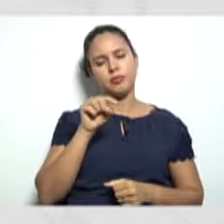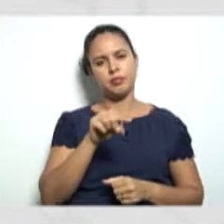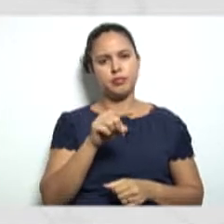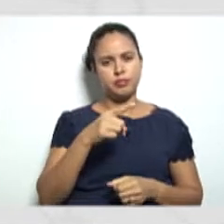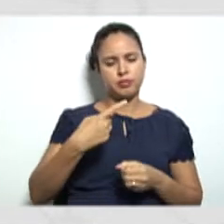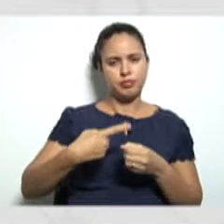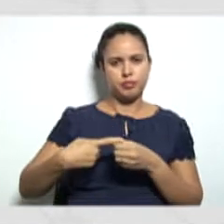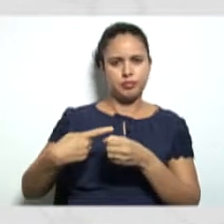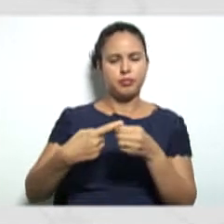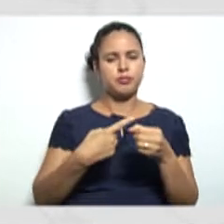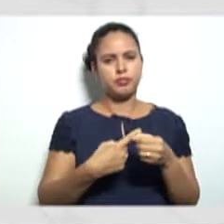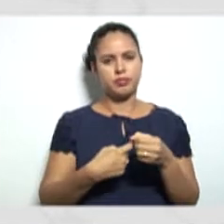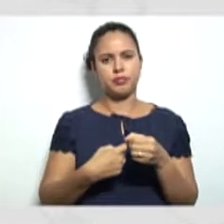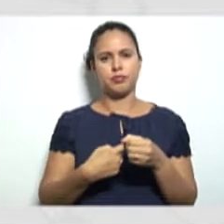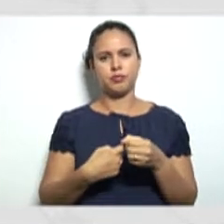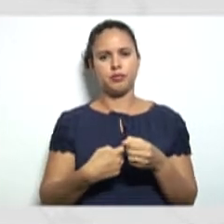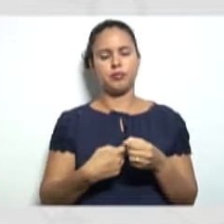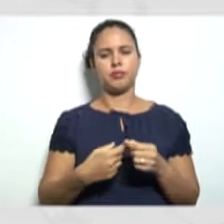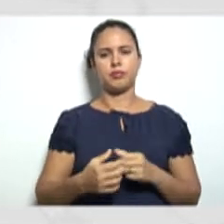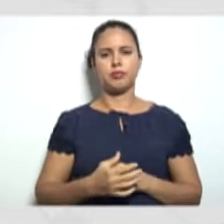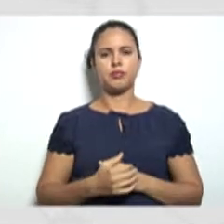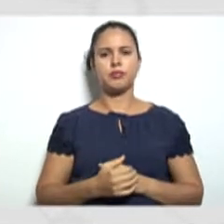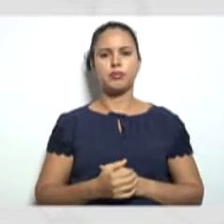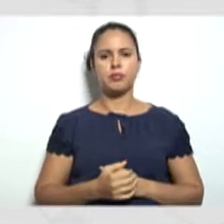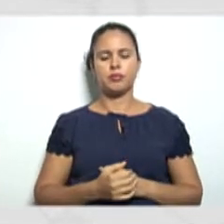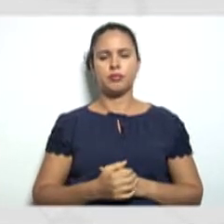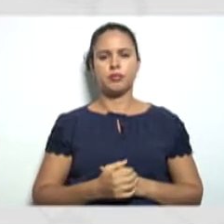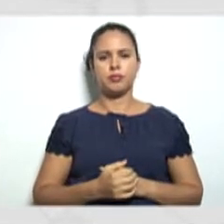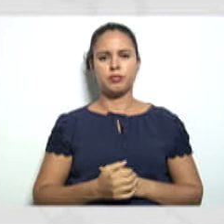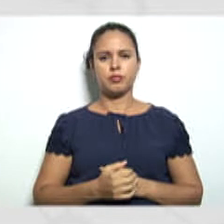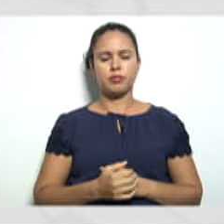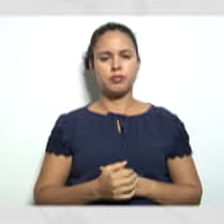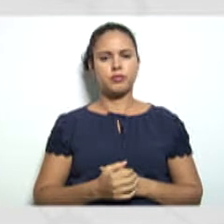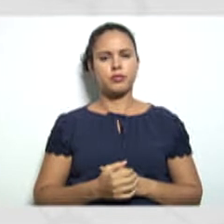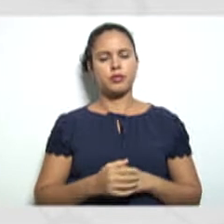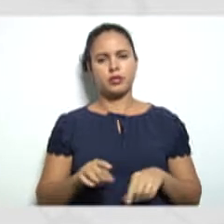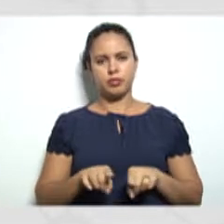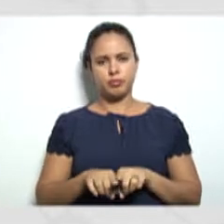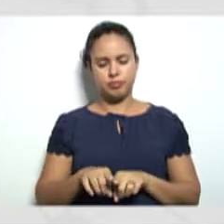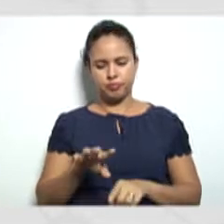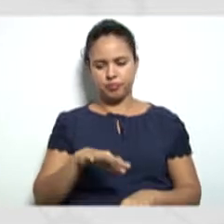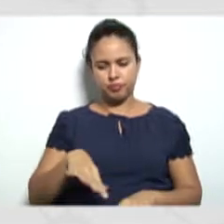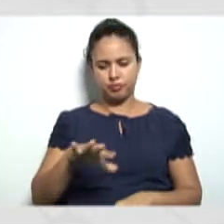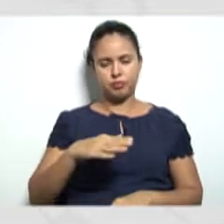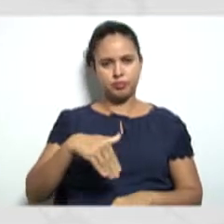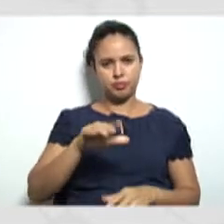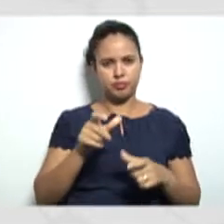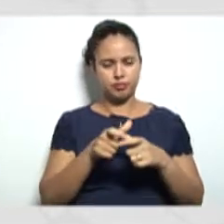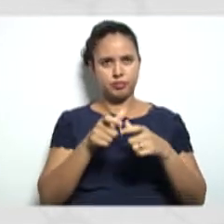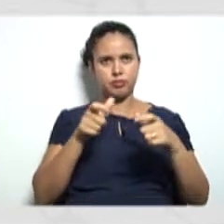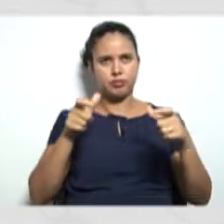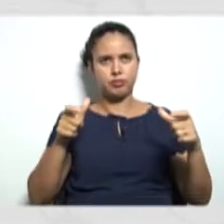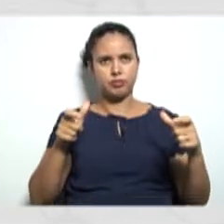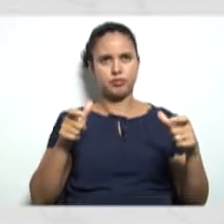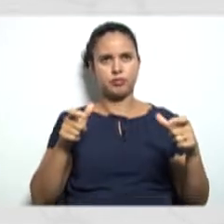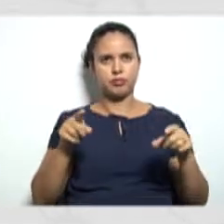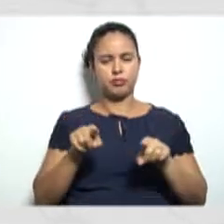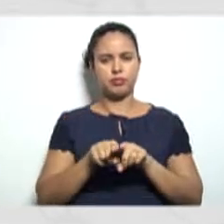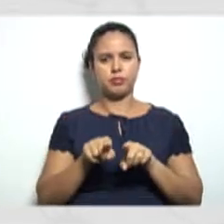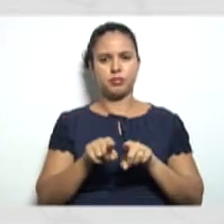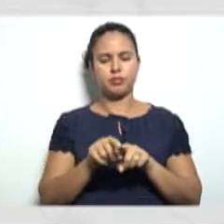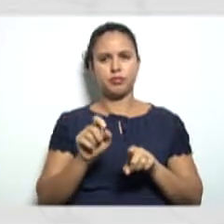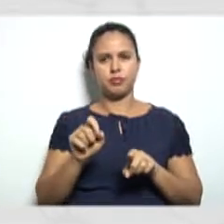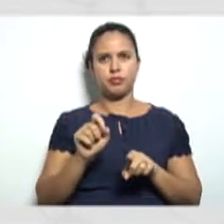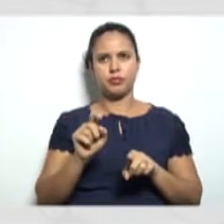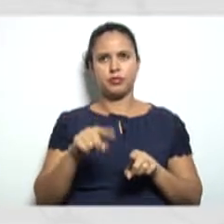estão em mais de 4 mil municípios do Brasil. Um dos ramos que mais cresceu nos últimos anos e são uma alternativa aos